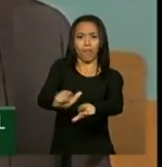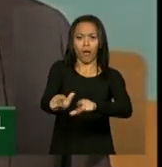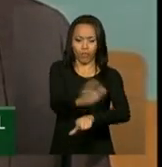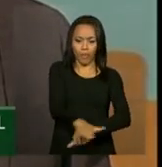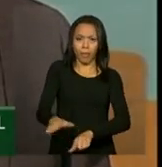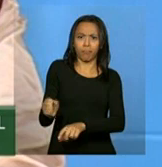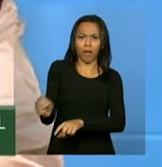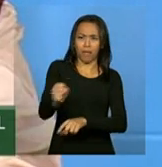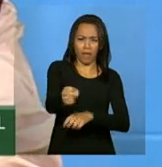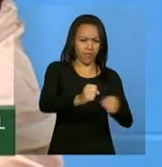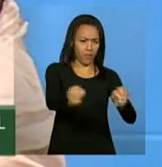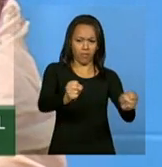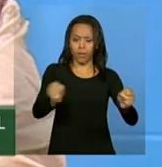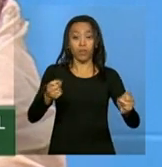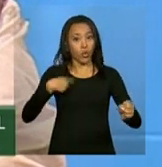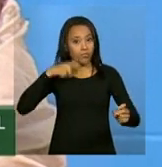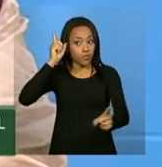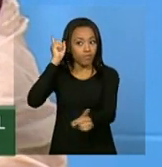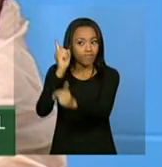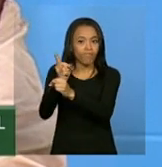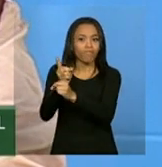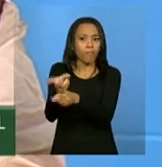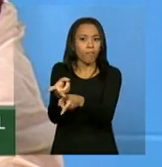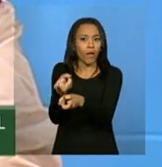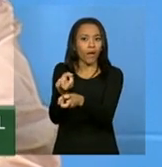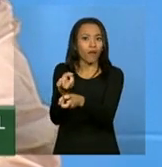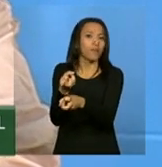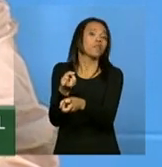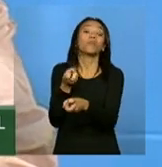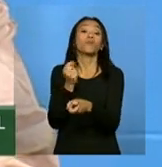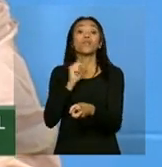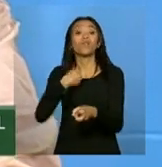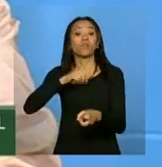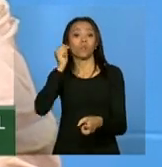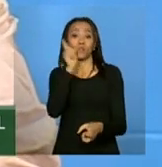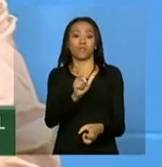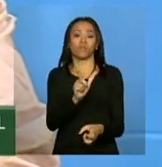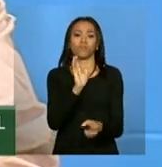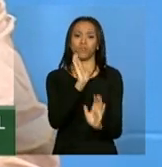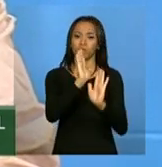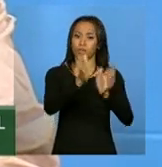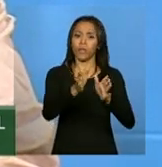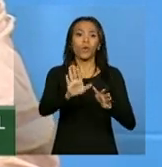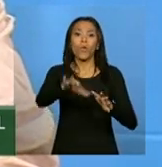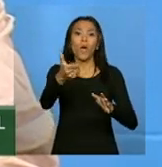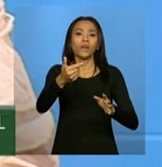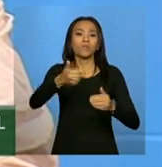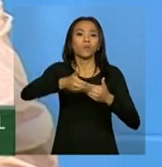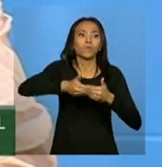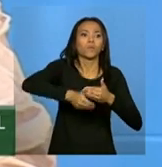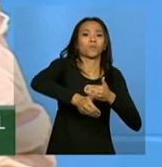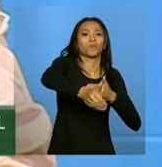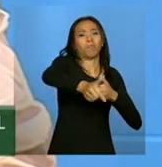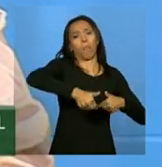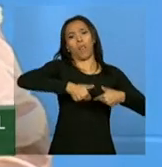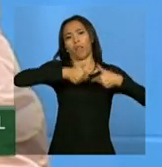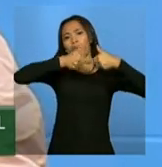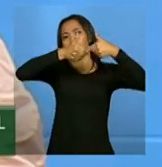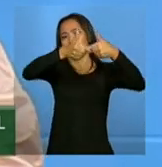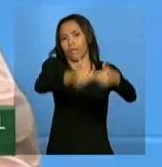Nós temos que identificar o que nós conseguimos atingir e quais são os desafios.